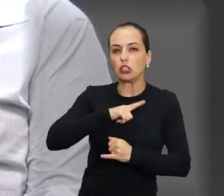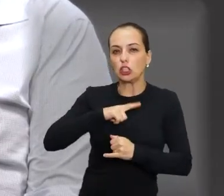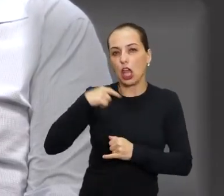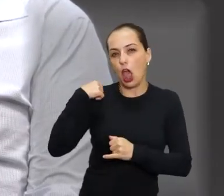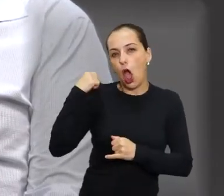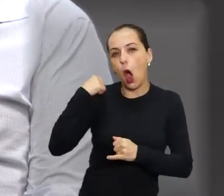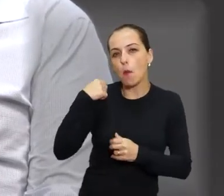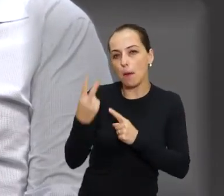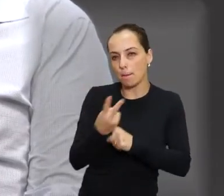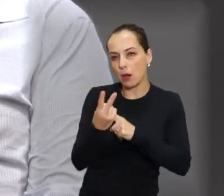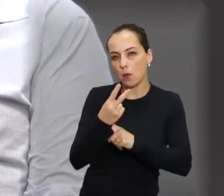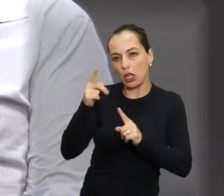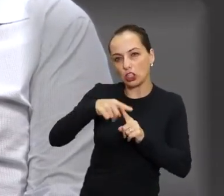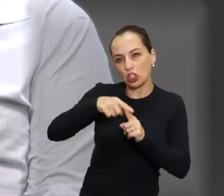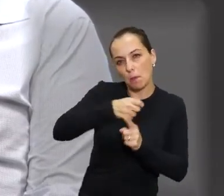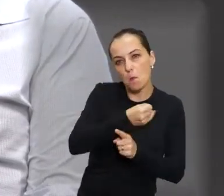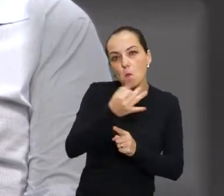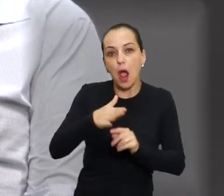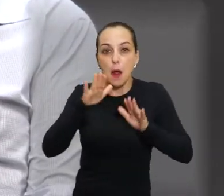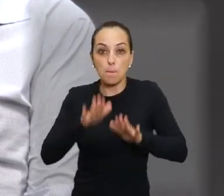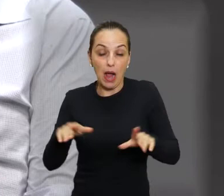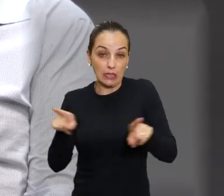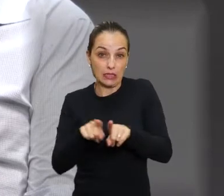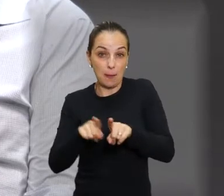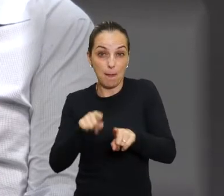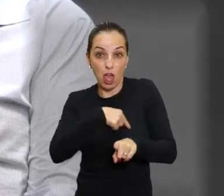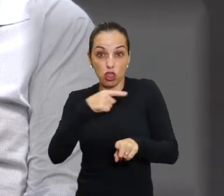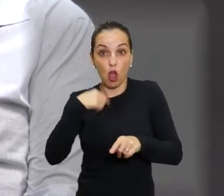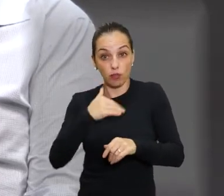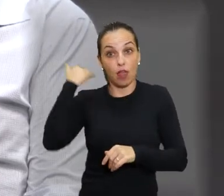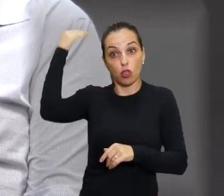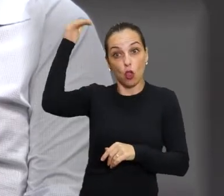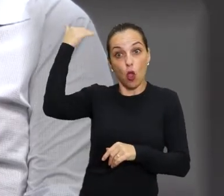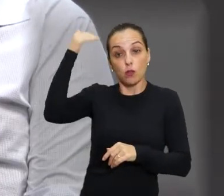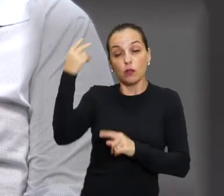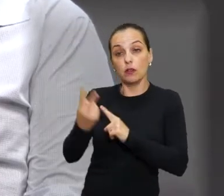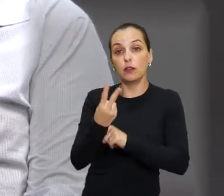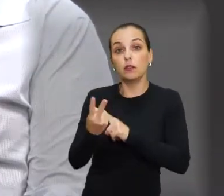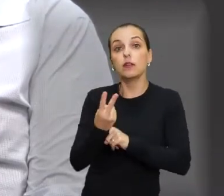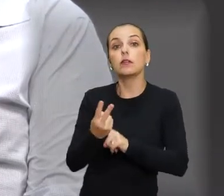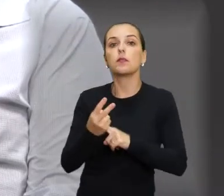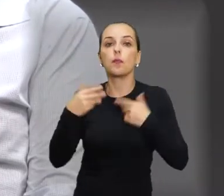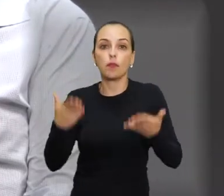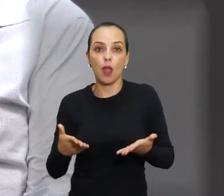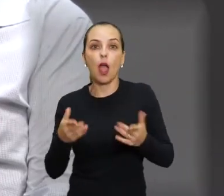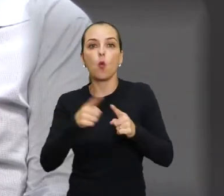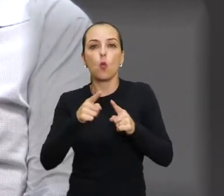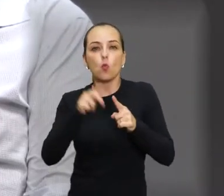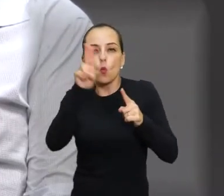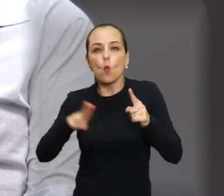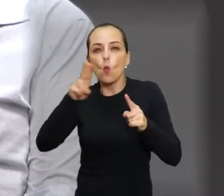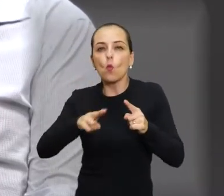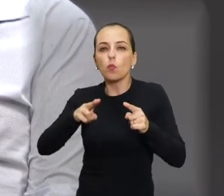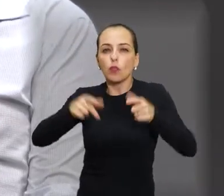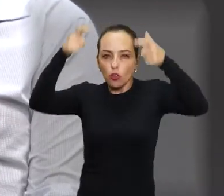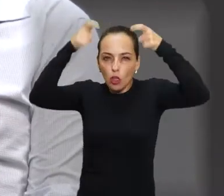alto. Mas o adulto também. A gente pode usar um chapéu de aba larga, pode usar uma camiseta que nos